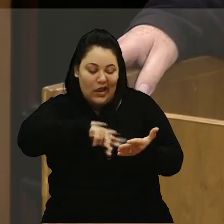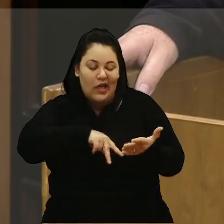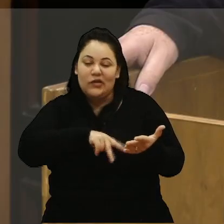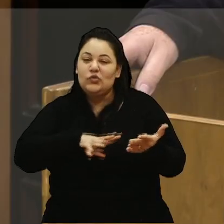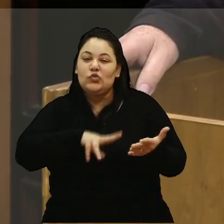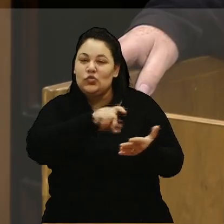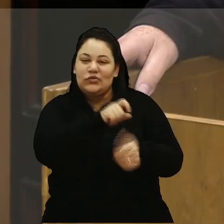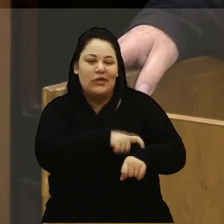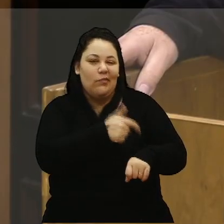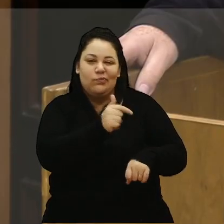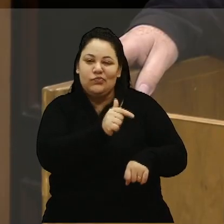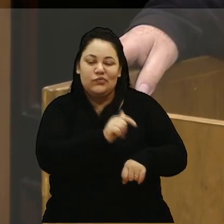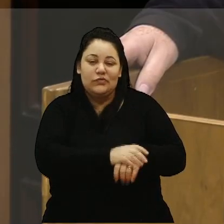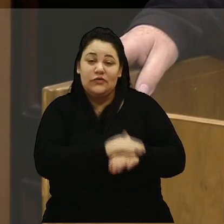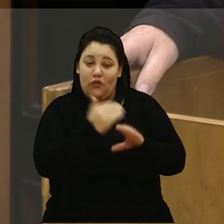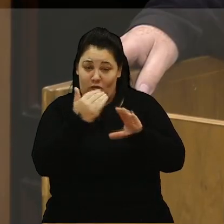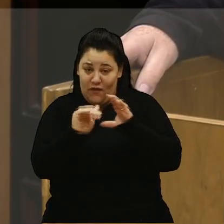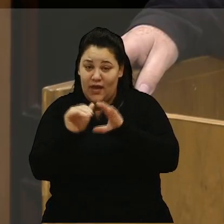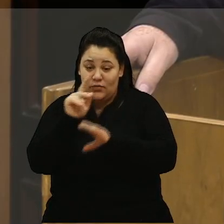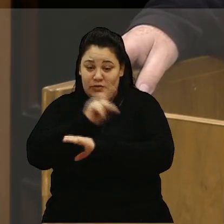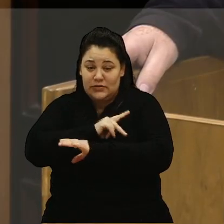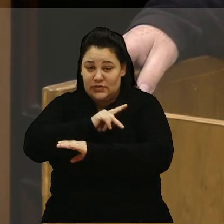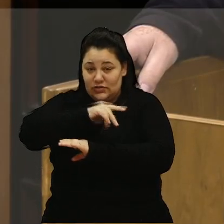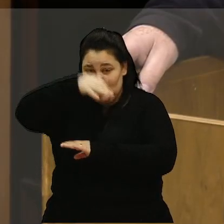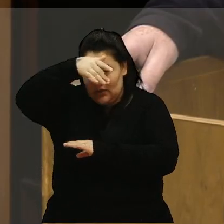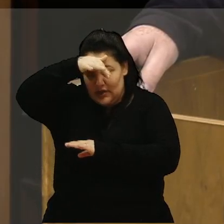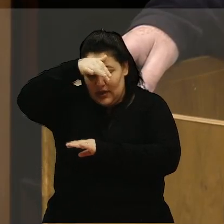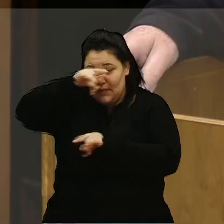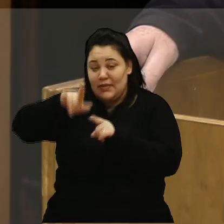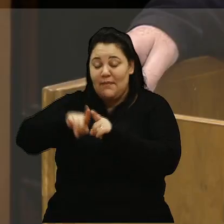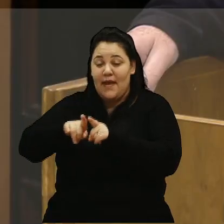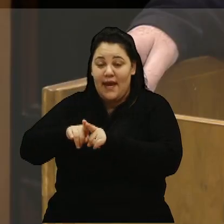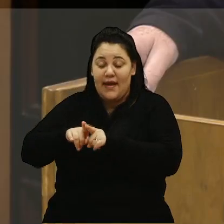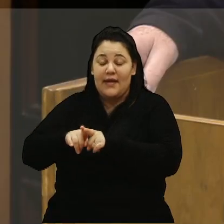que foi encaminhada ao presidente Trump por